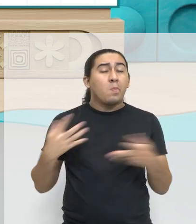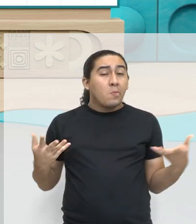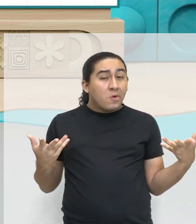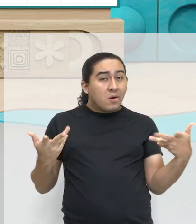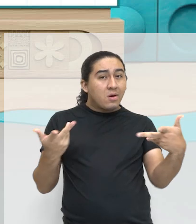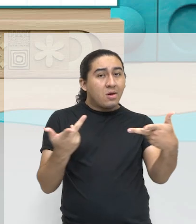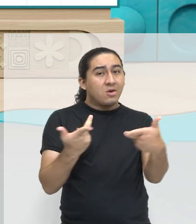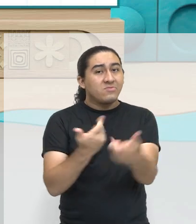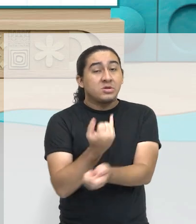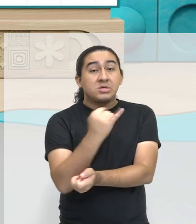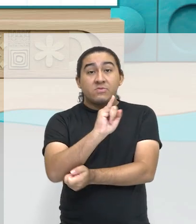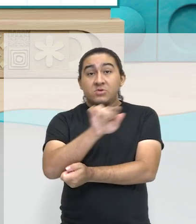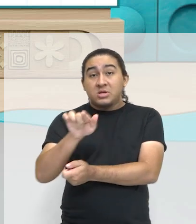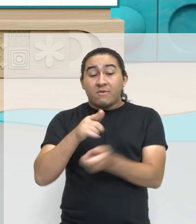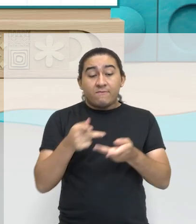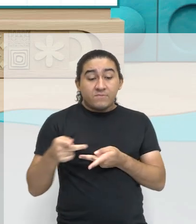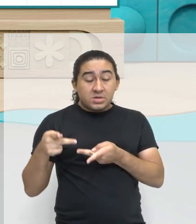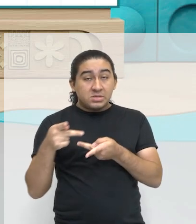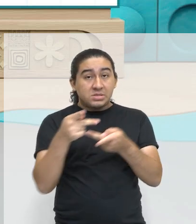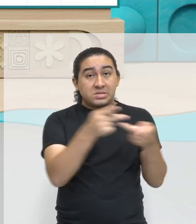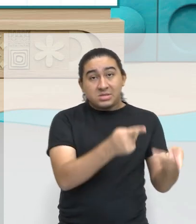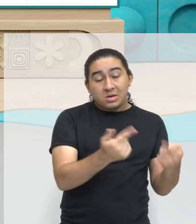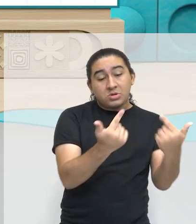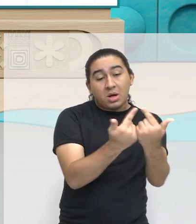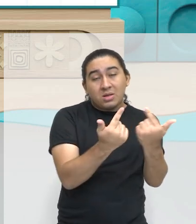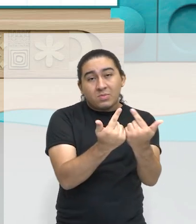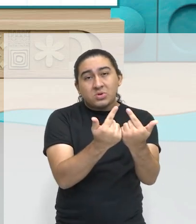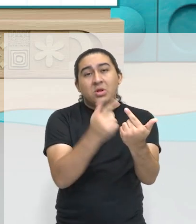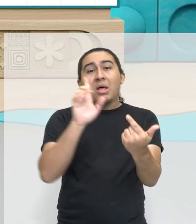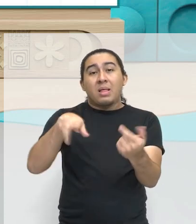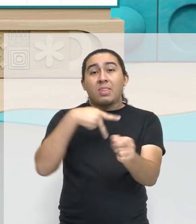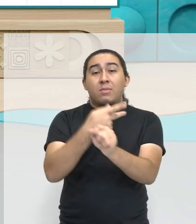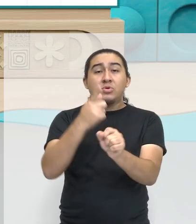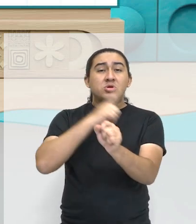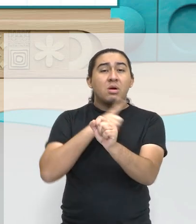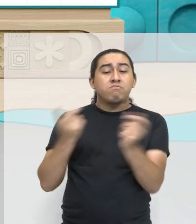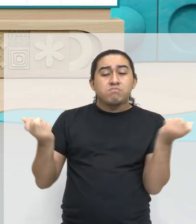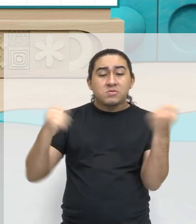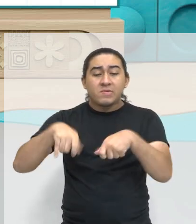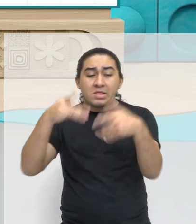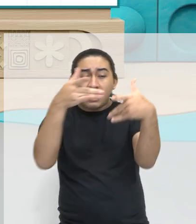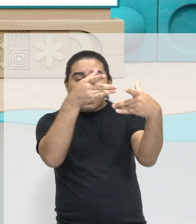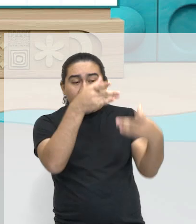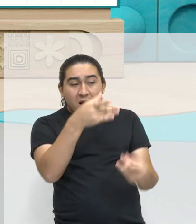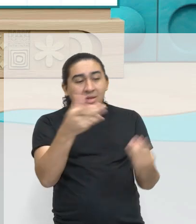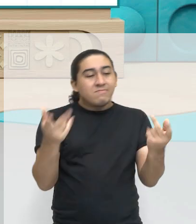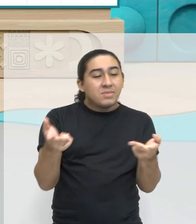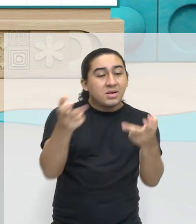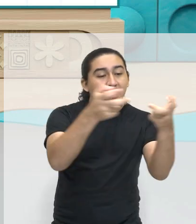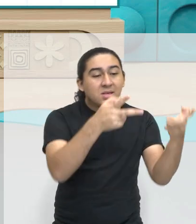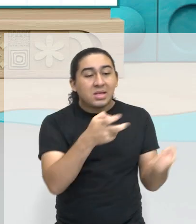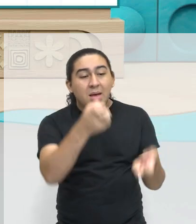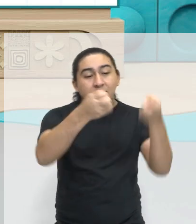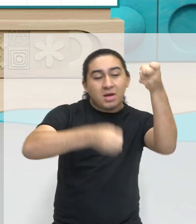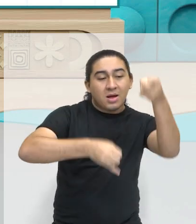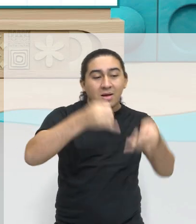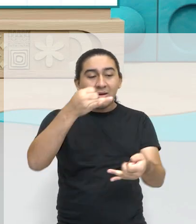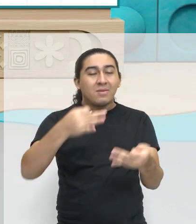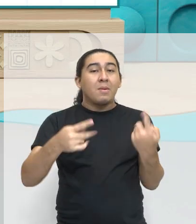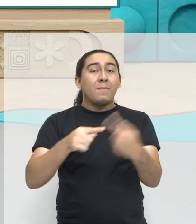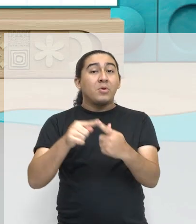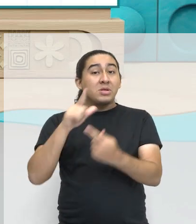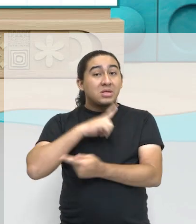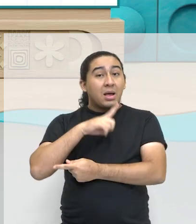de espetáculo. Então, é uma sensação incrível quando você visita o Teatro Amazonas